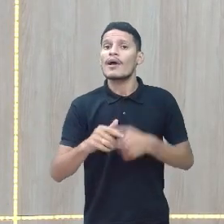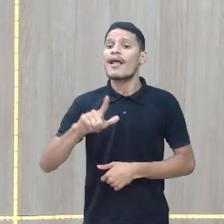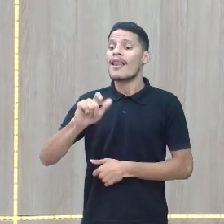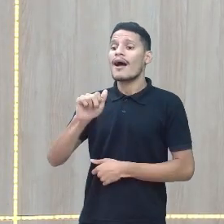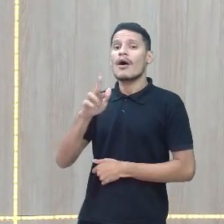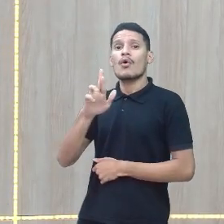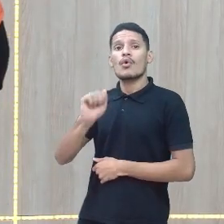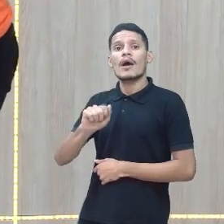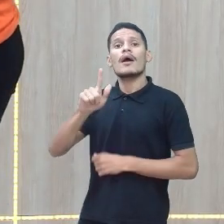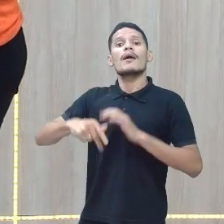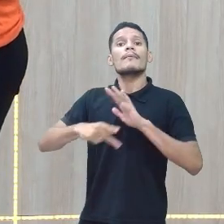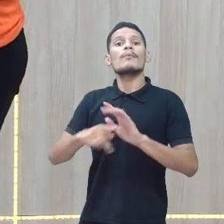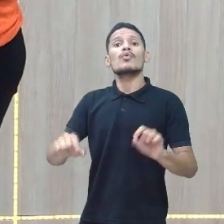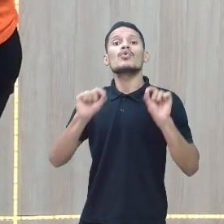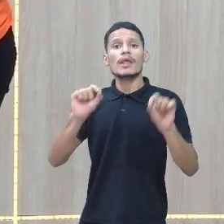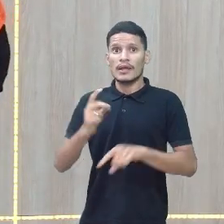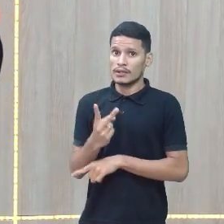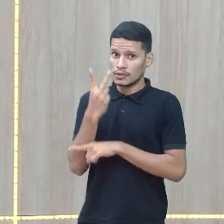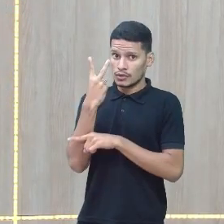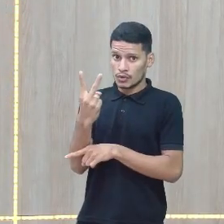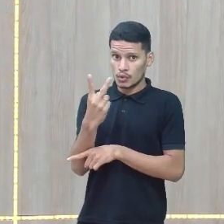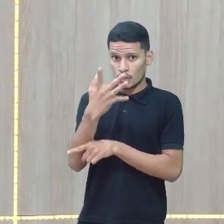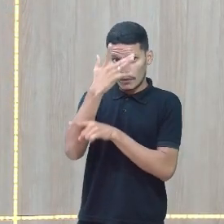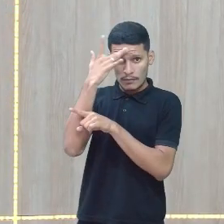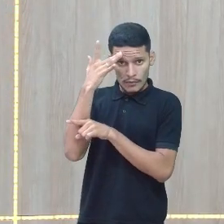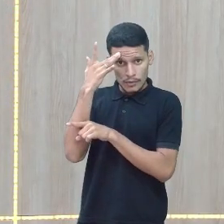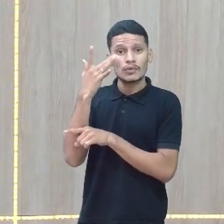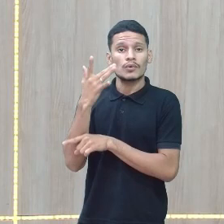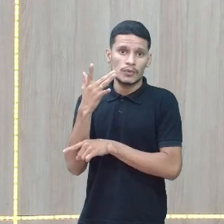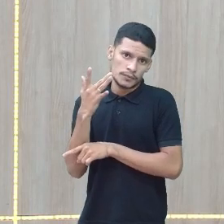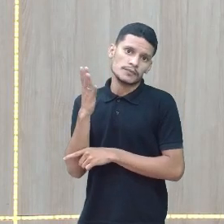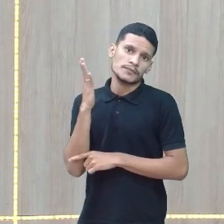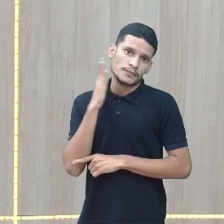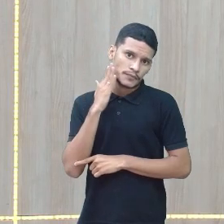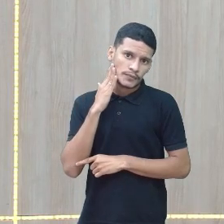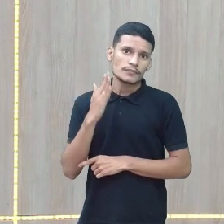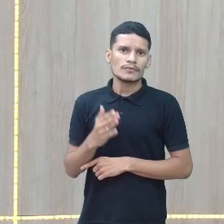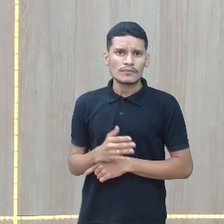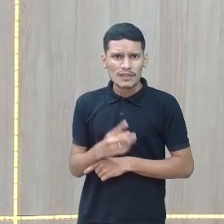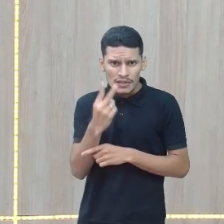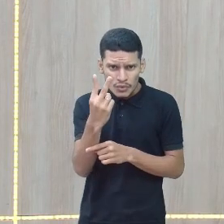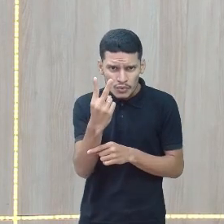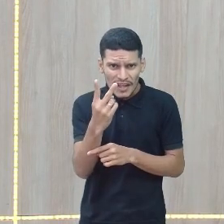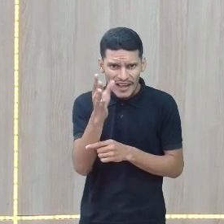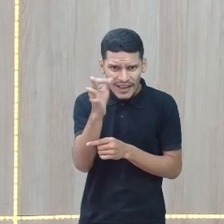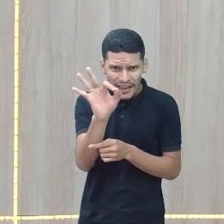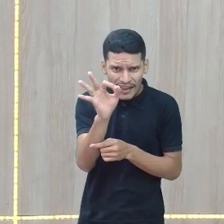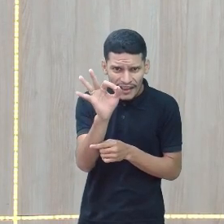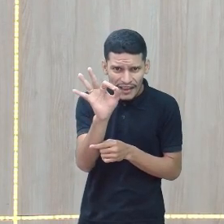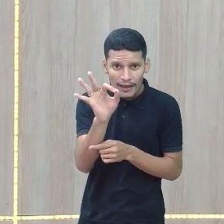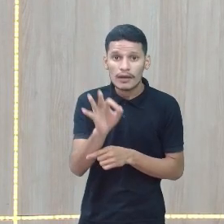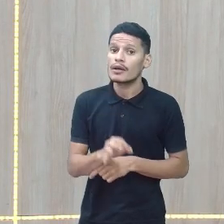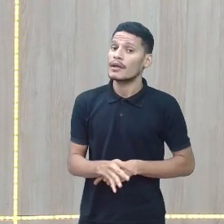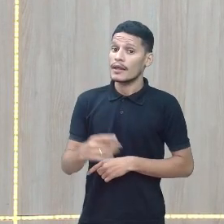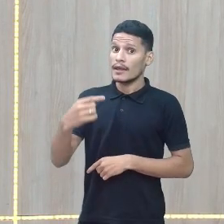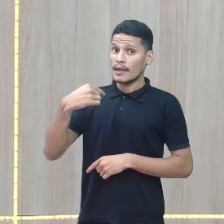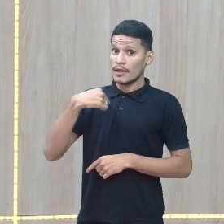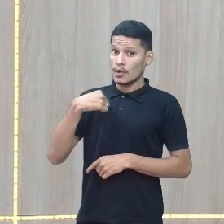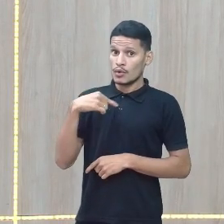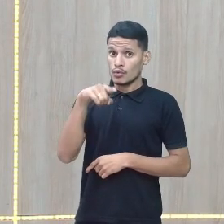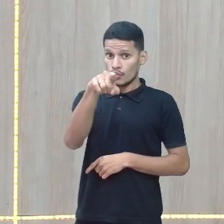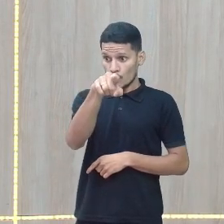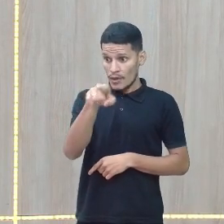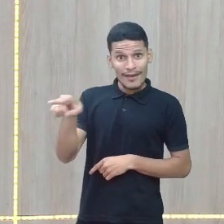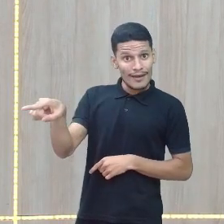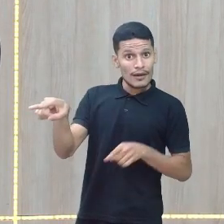quem? A segunda pessoa, né? A segunda é mesmo eu, tu,